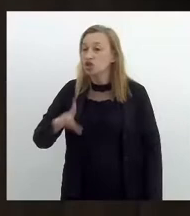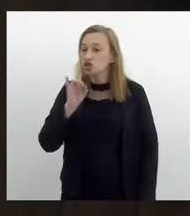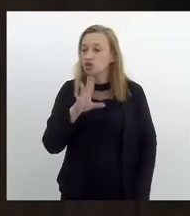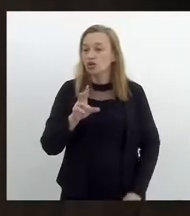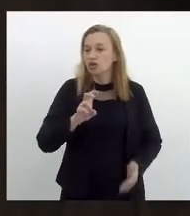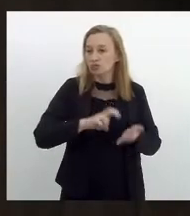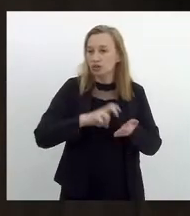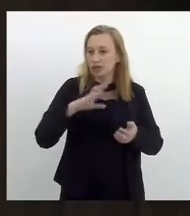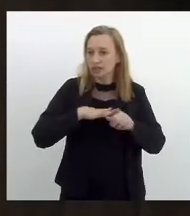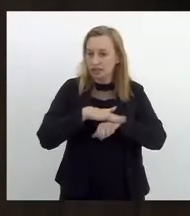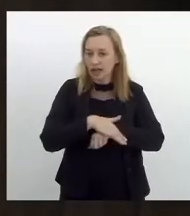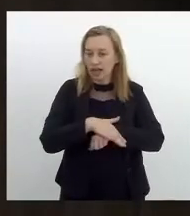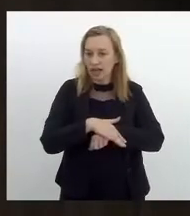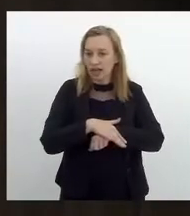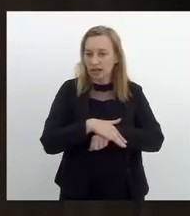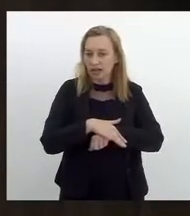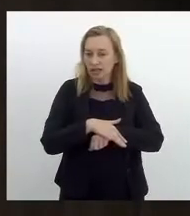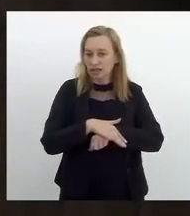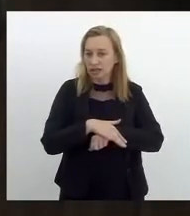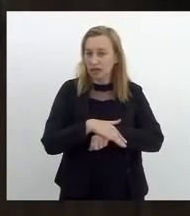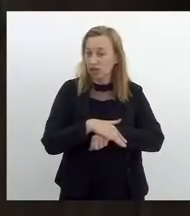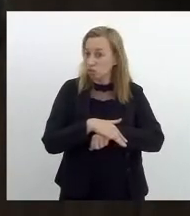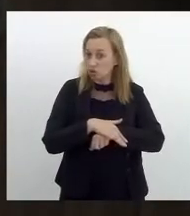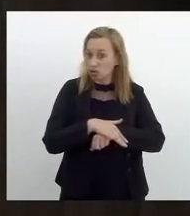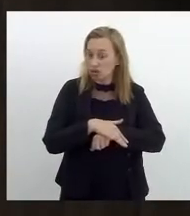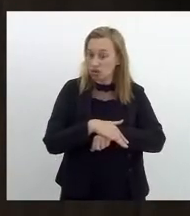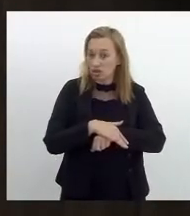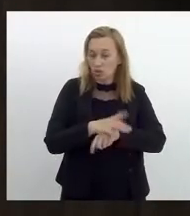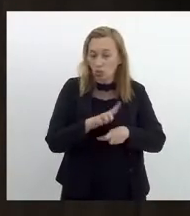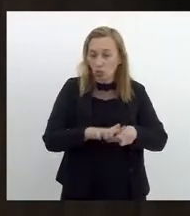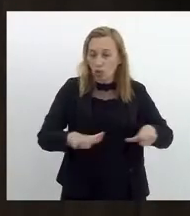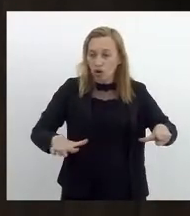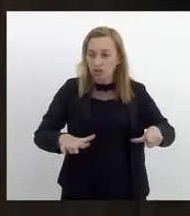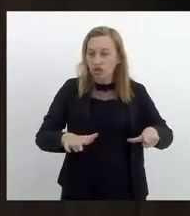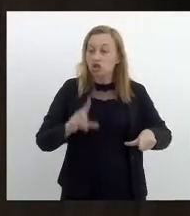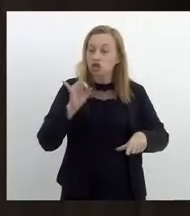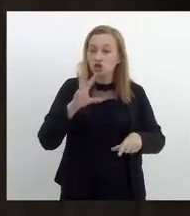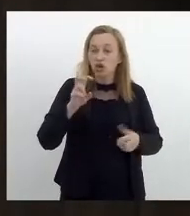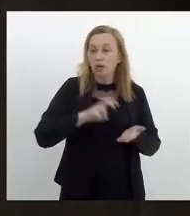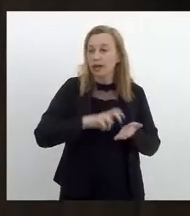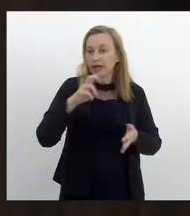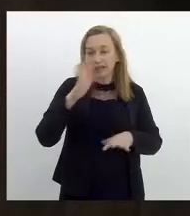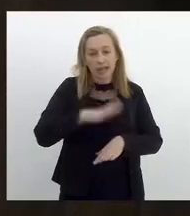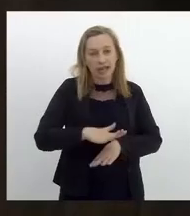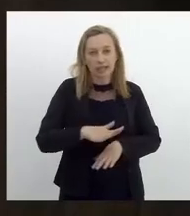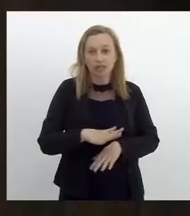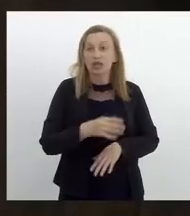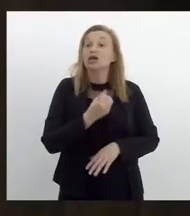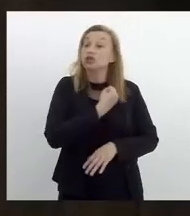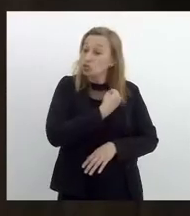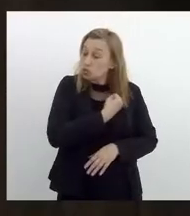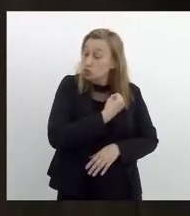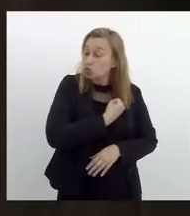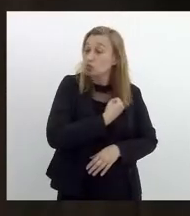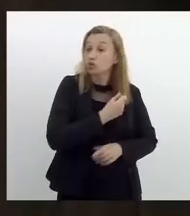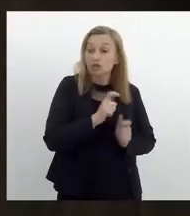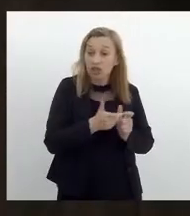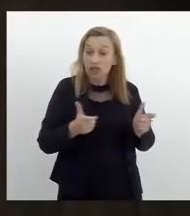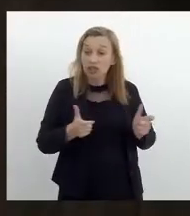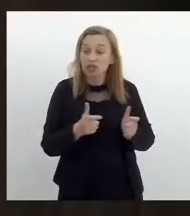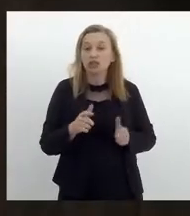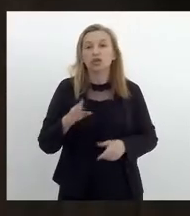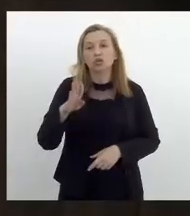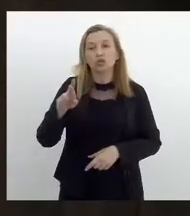tarde, e à noite ficava completamente vazia, não tinha nenhuma atividade. E havia uma demanda represada no